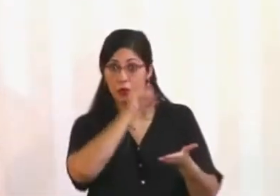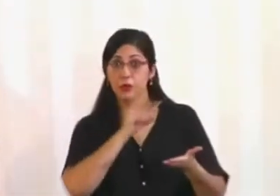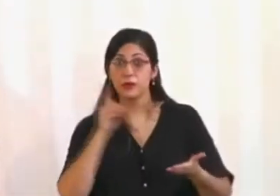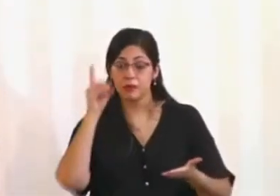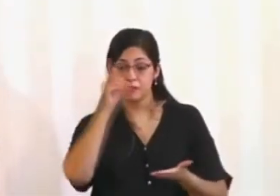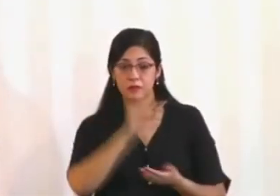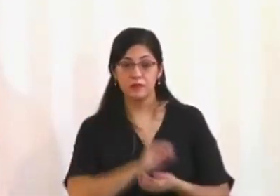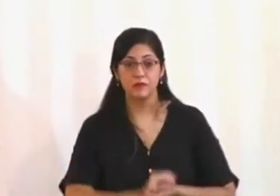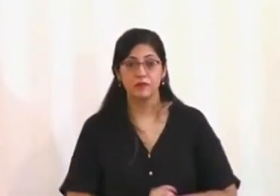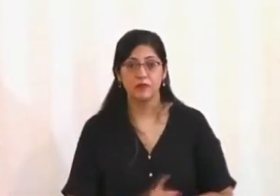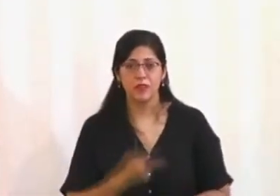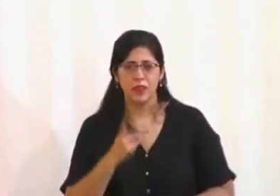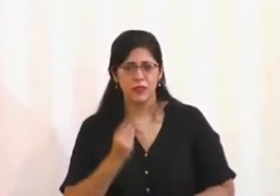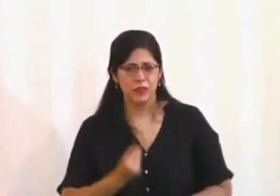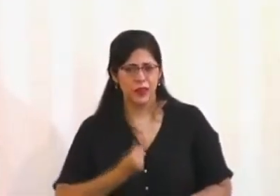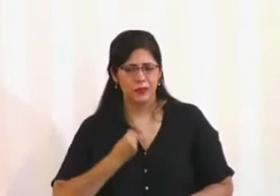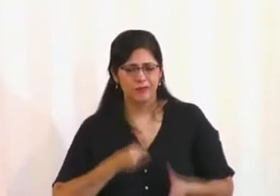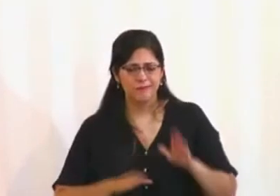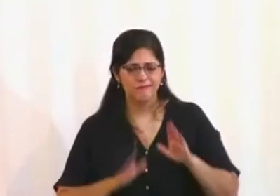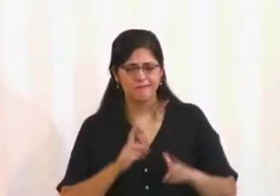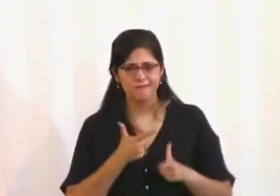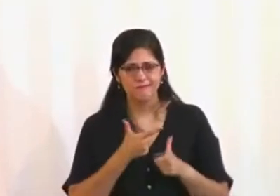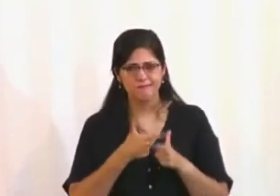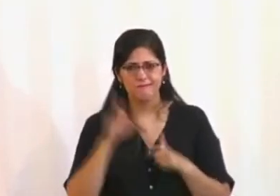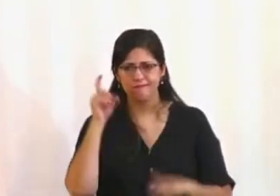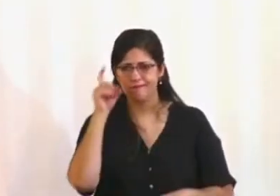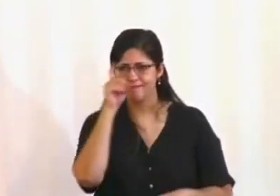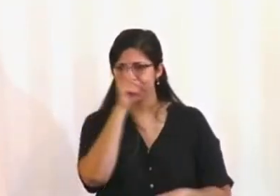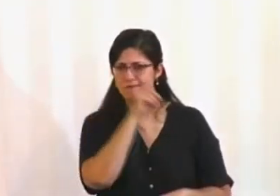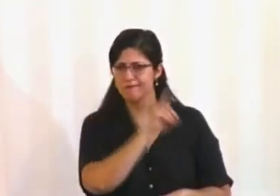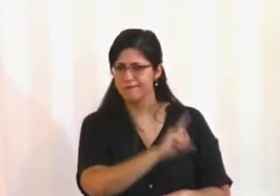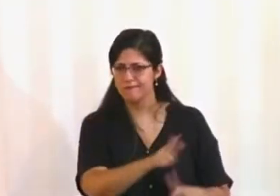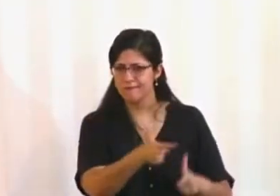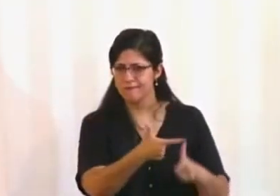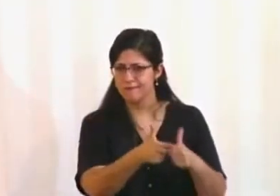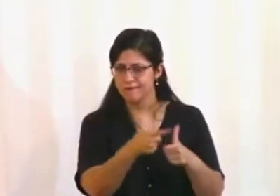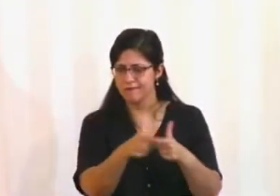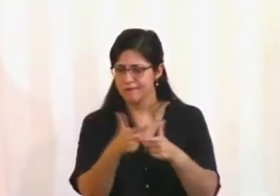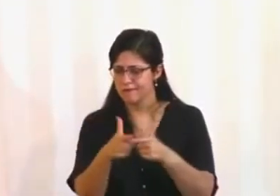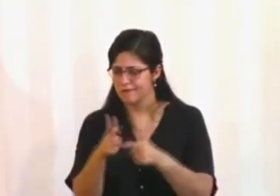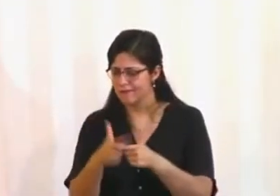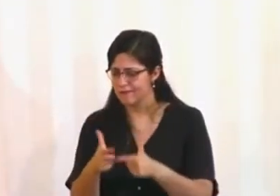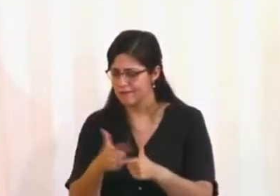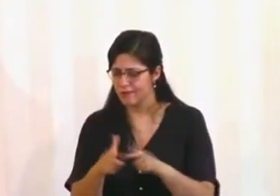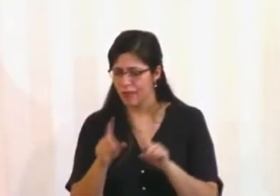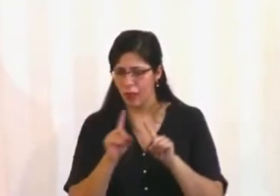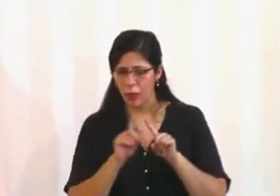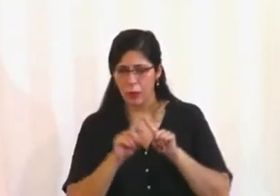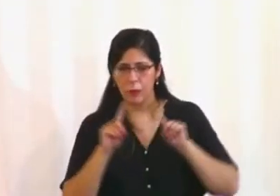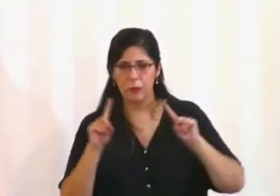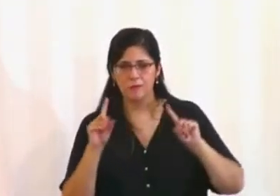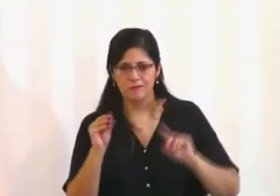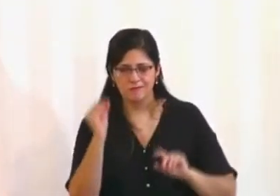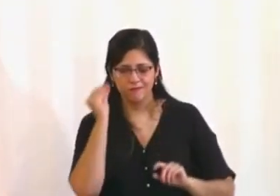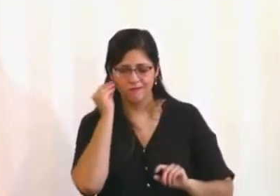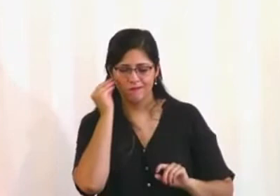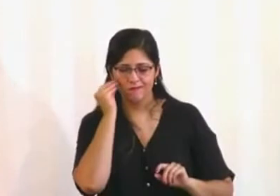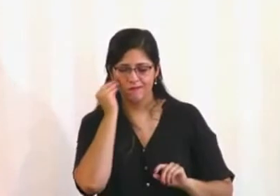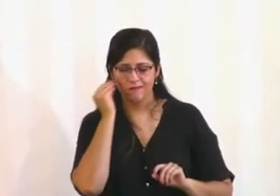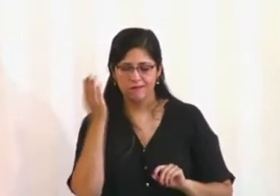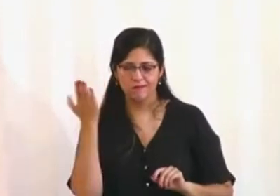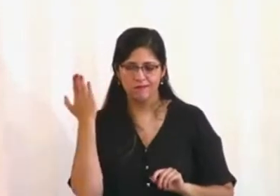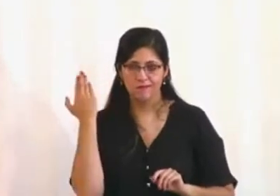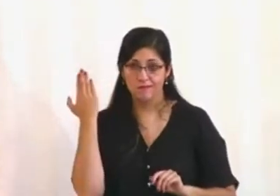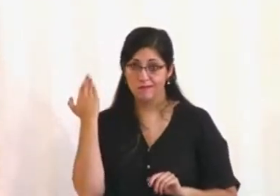tem trilhado um caminho difícil nos últimos dias, ou se você já trilhou e Deus está te trazendo à memória experiências que você já teve no passado, mas que você